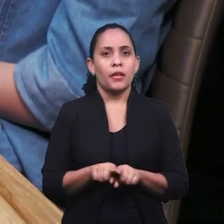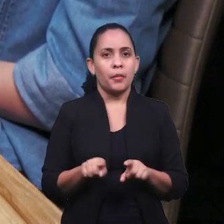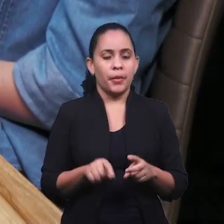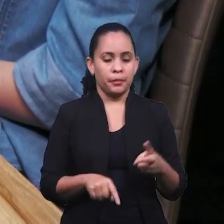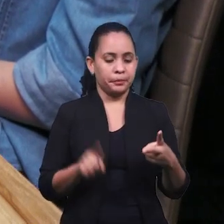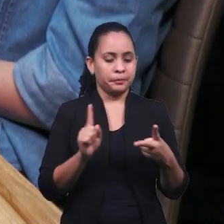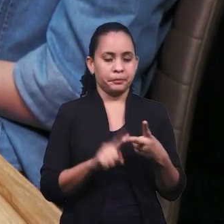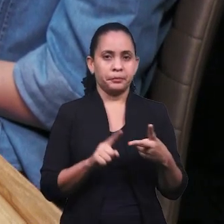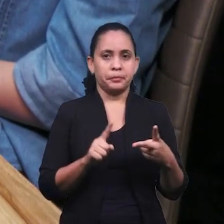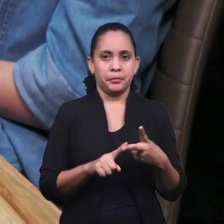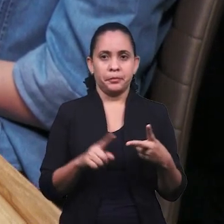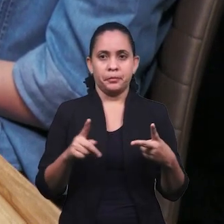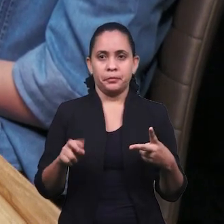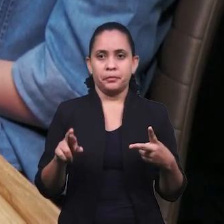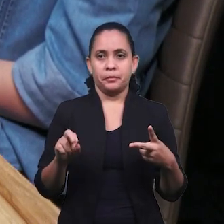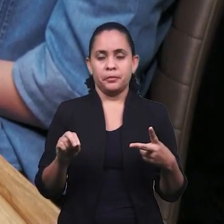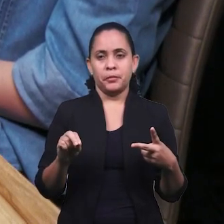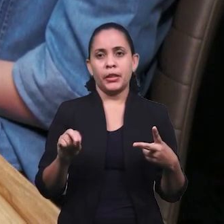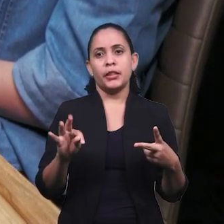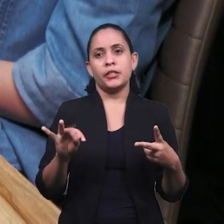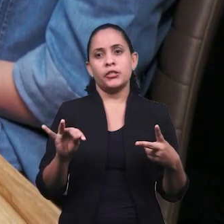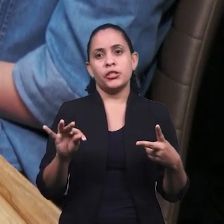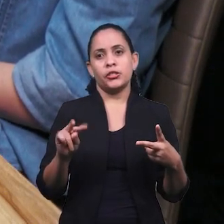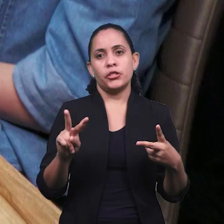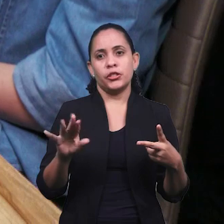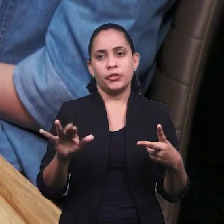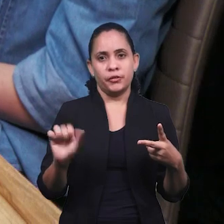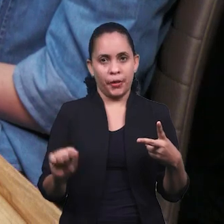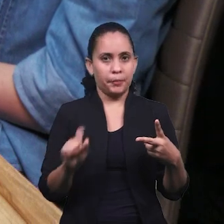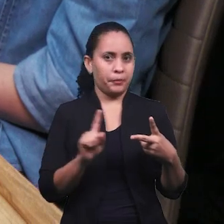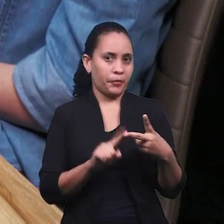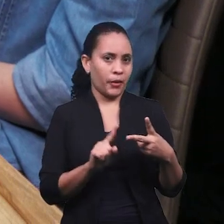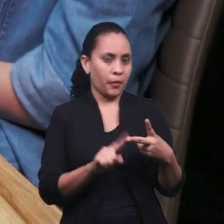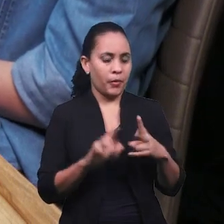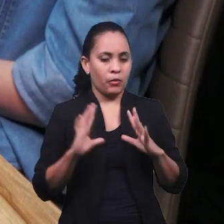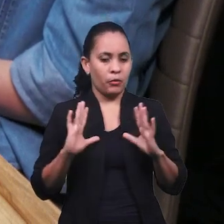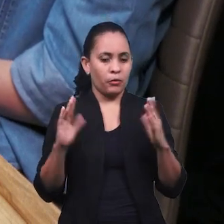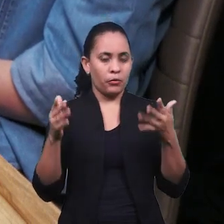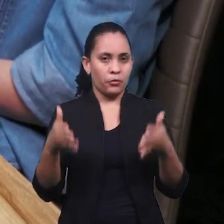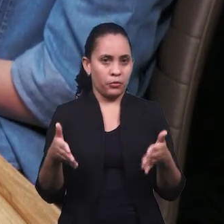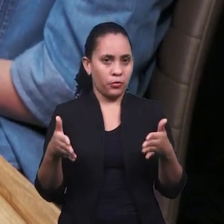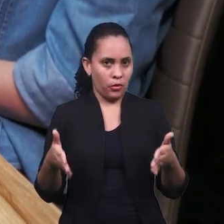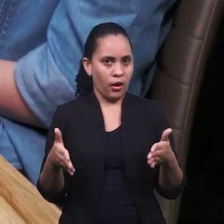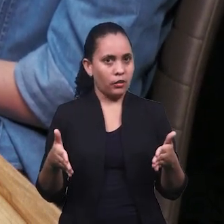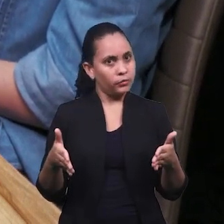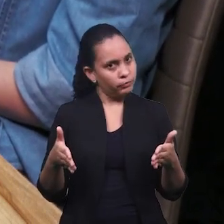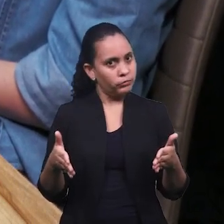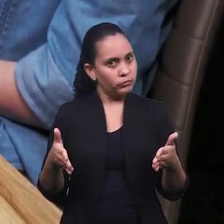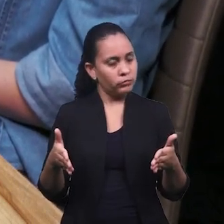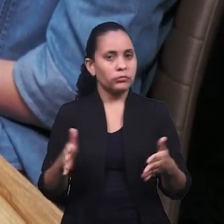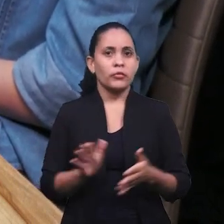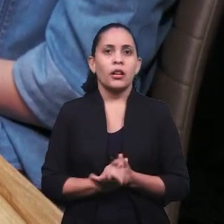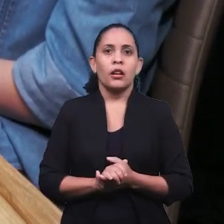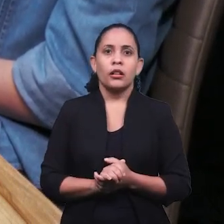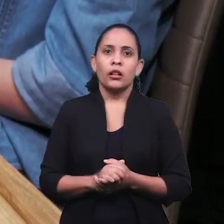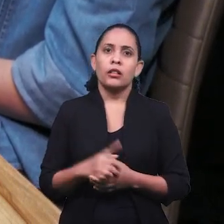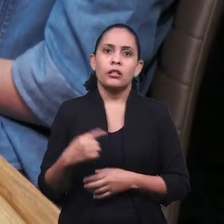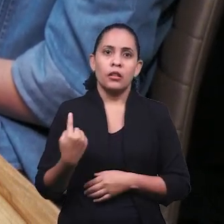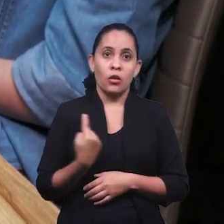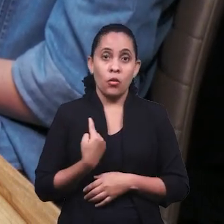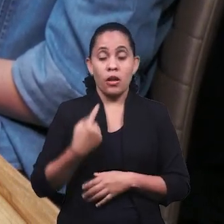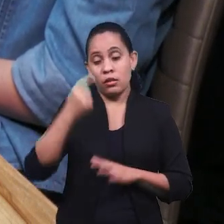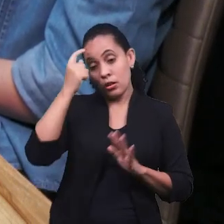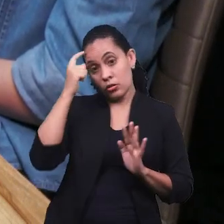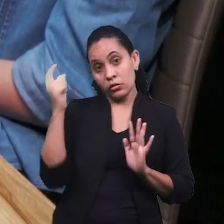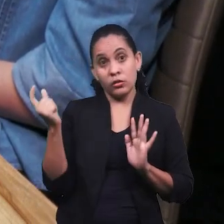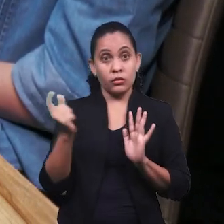Fernando e o João falaram business intelligence, só também mais uma vez aqui para deixar bem claro, é inteligência de negócios, Inteligência de né? negócios. Então é incluir